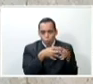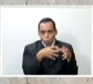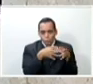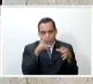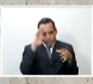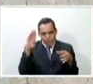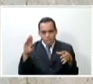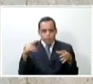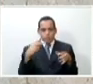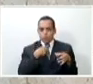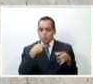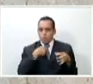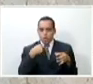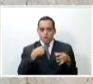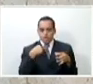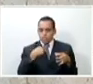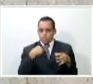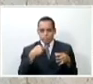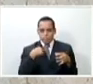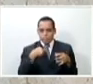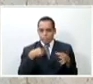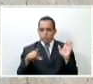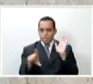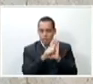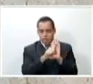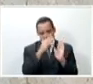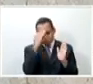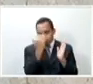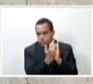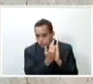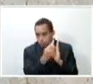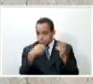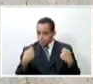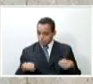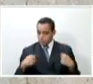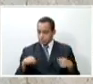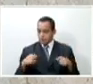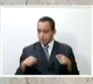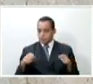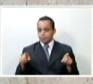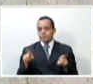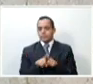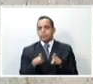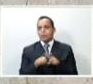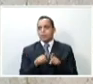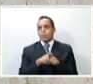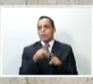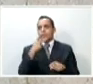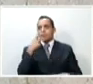pagar por erros de seus integrantes. Para isso existe uma lei, e a lei é cumprida. Ainda diz mais aqui